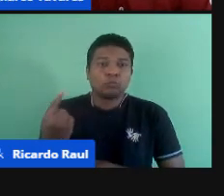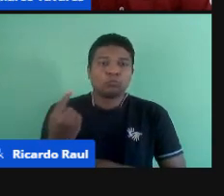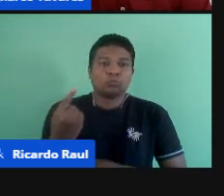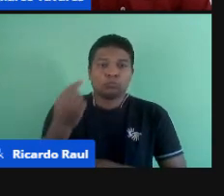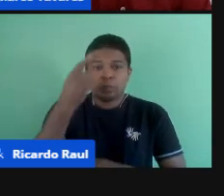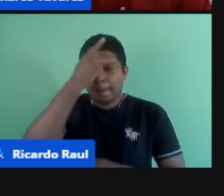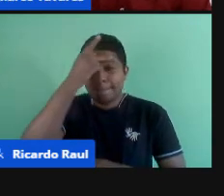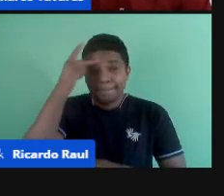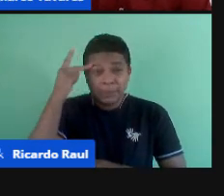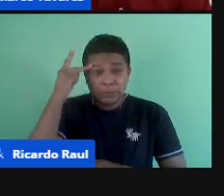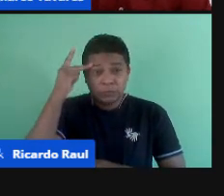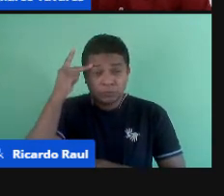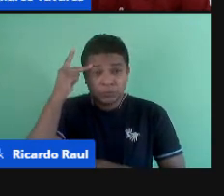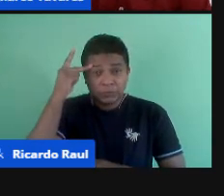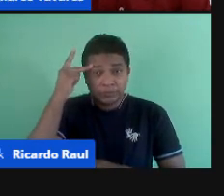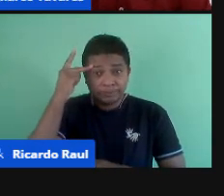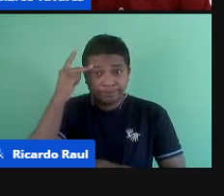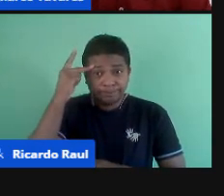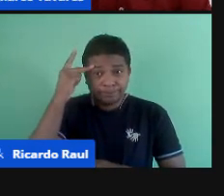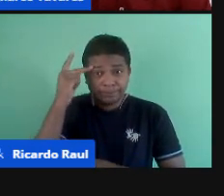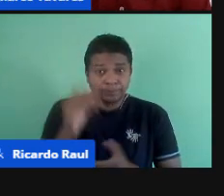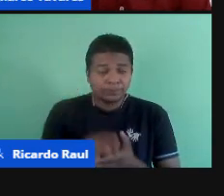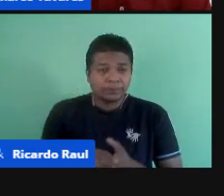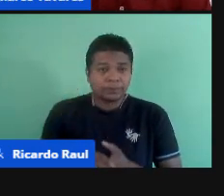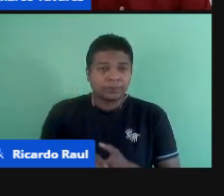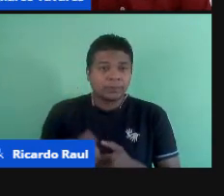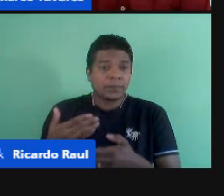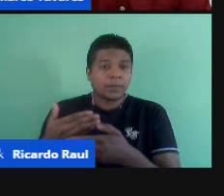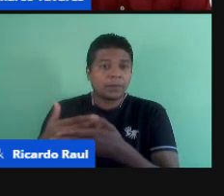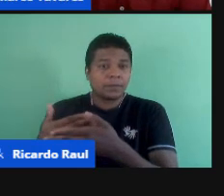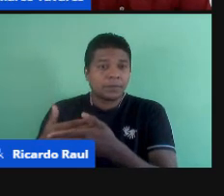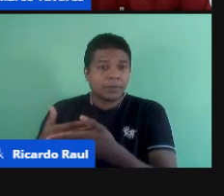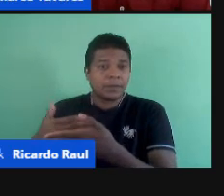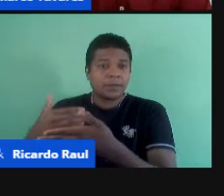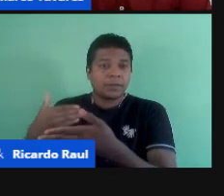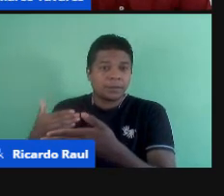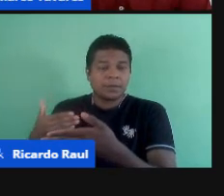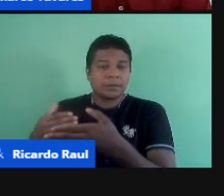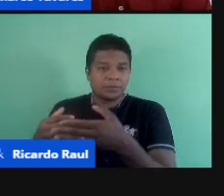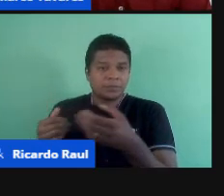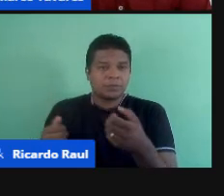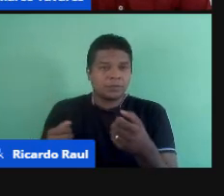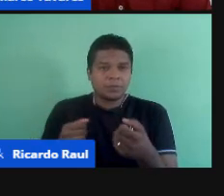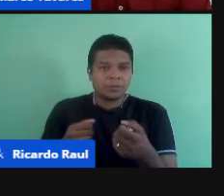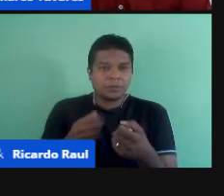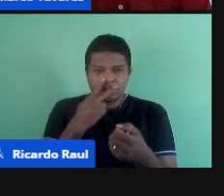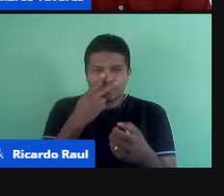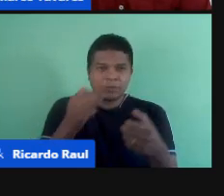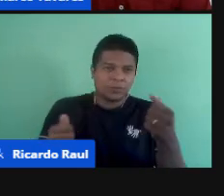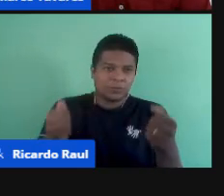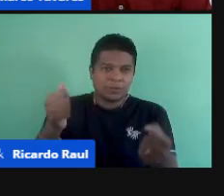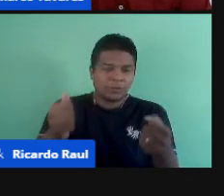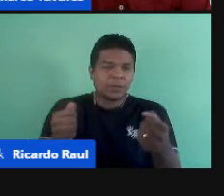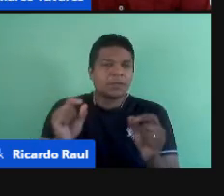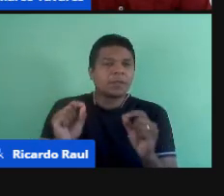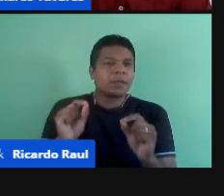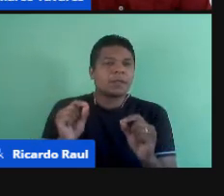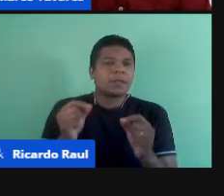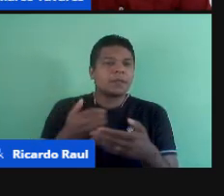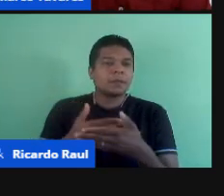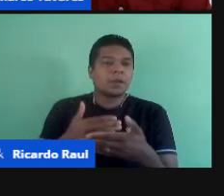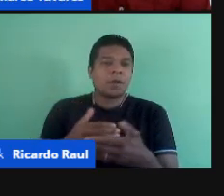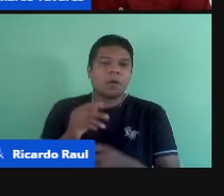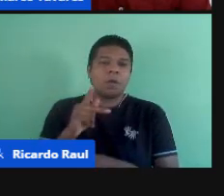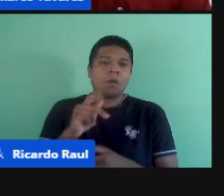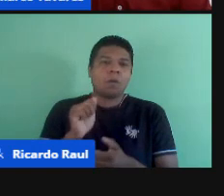uma peça, que eu falo que sempre está atrás do nosso volante. E quem está atrás do nosso volante é o